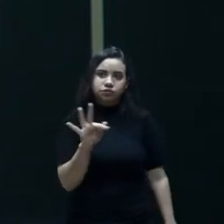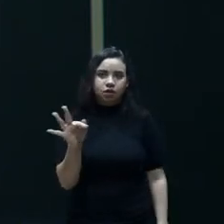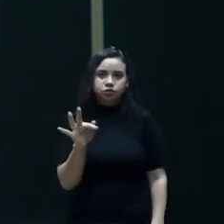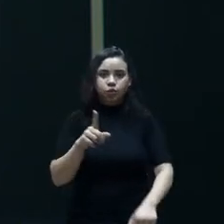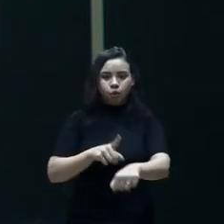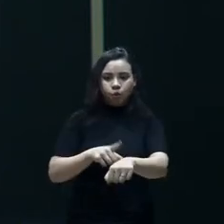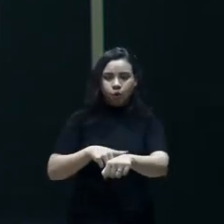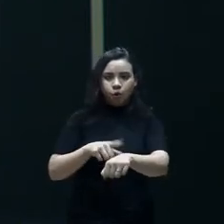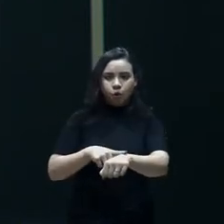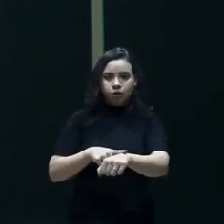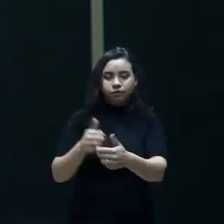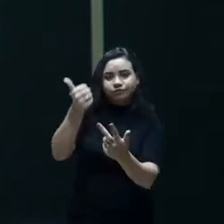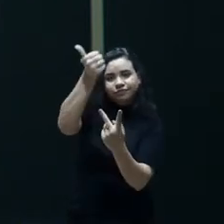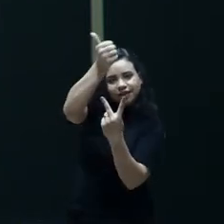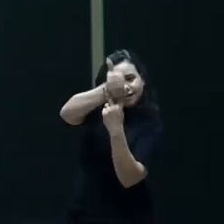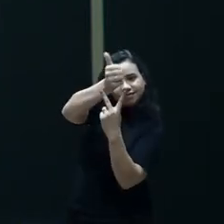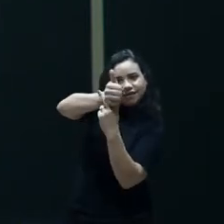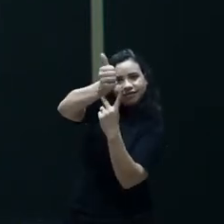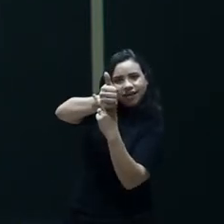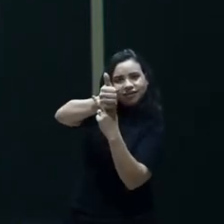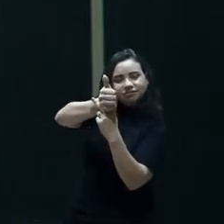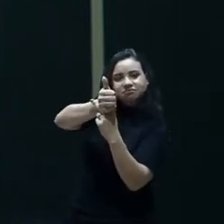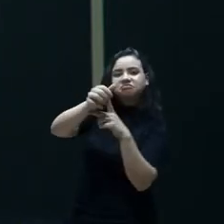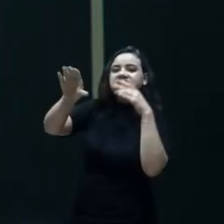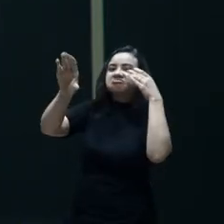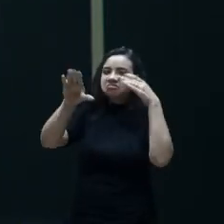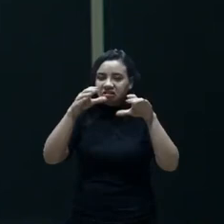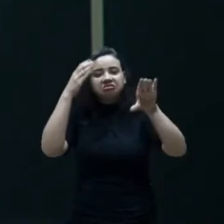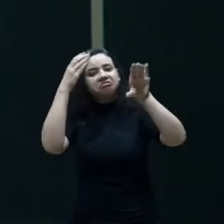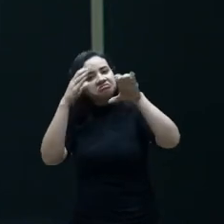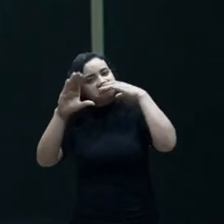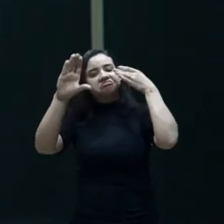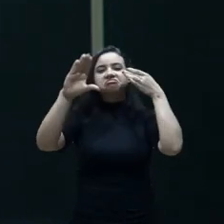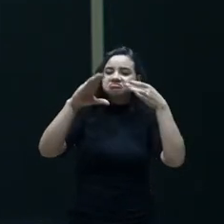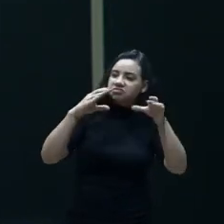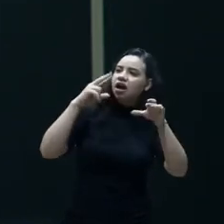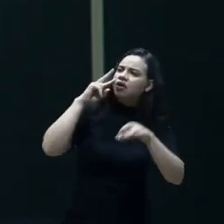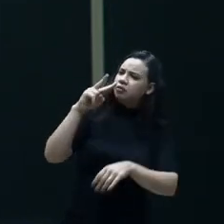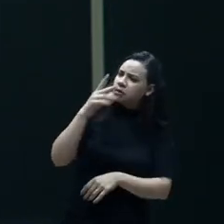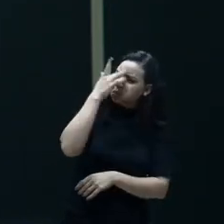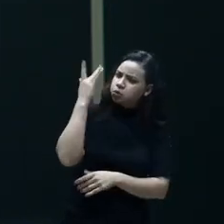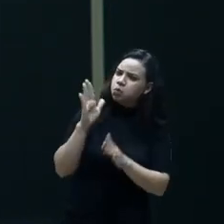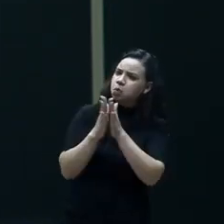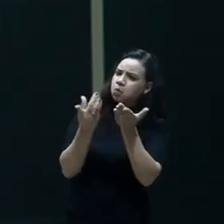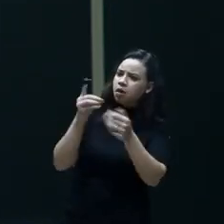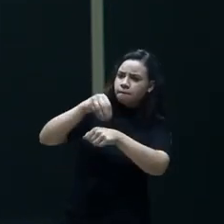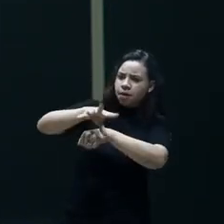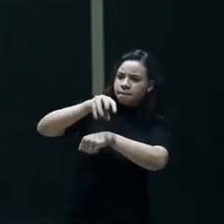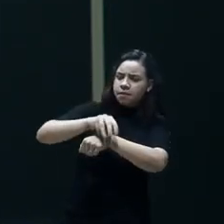intervalo. Pessoal com violão, cantando, uma palavra rápida,